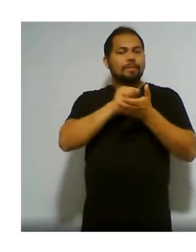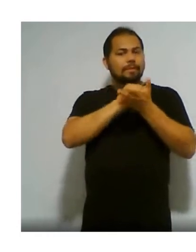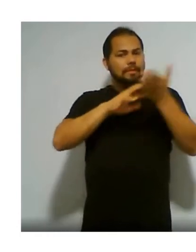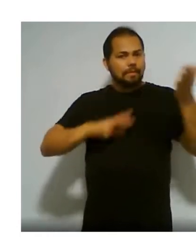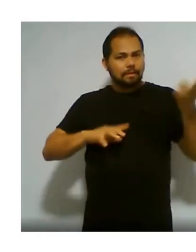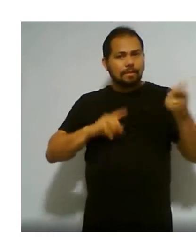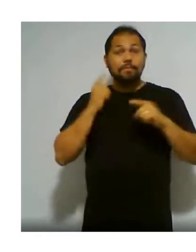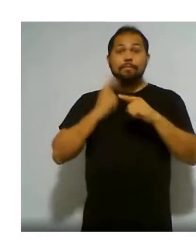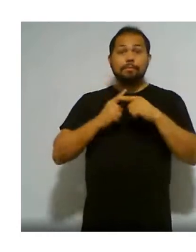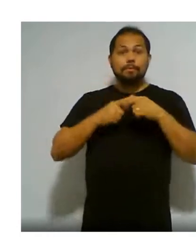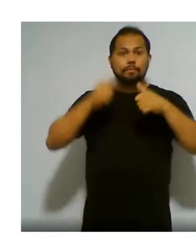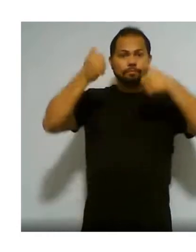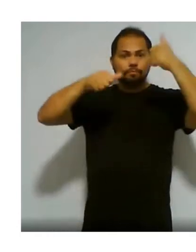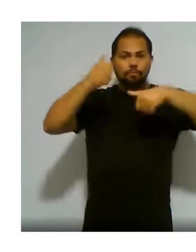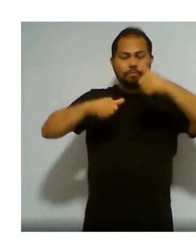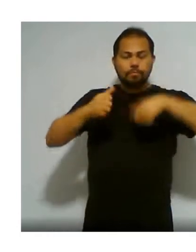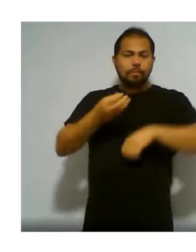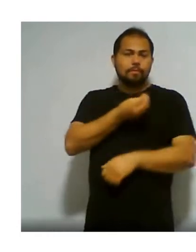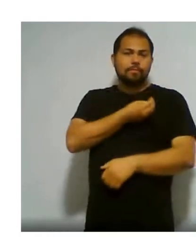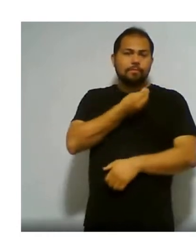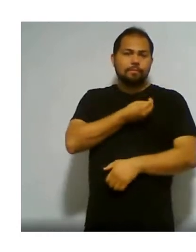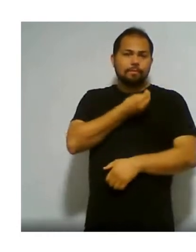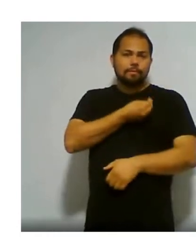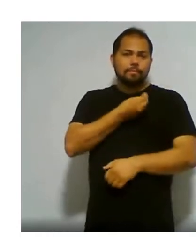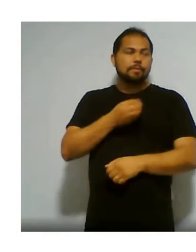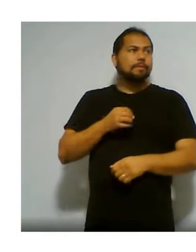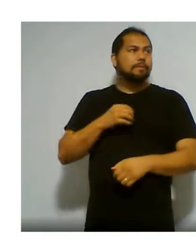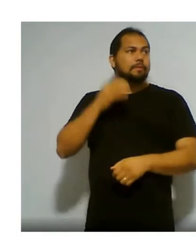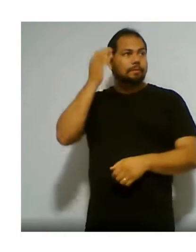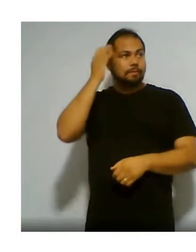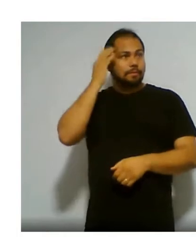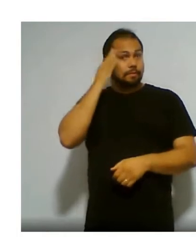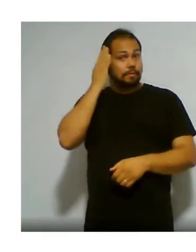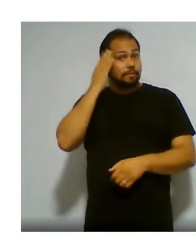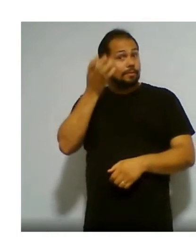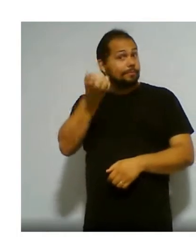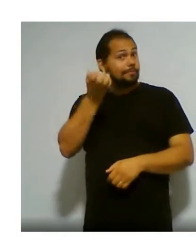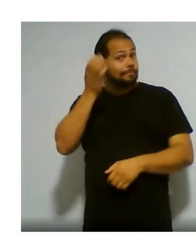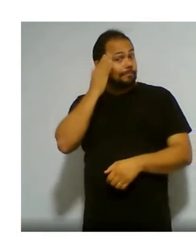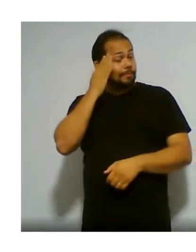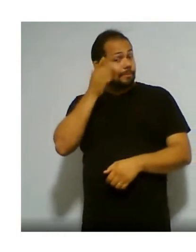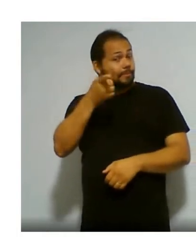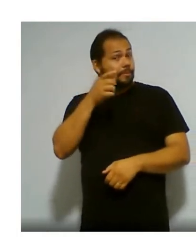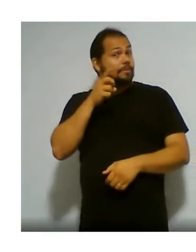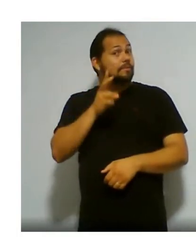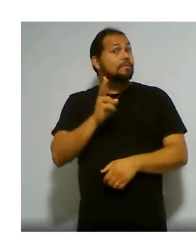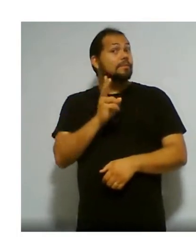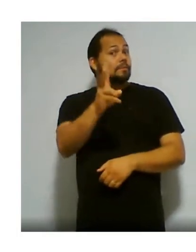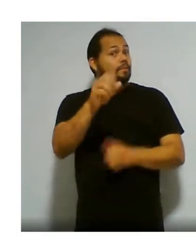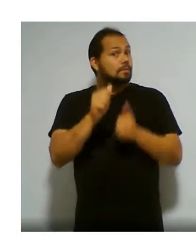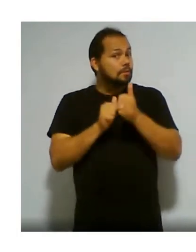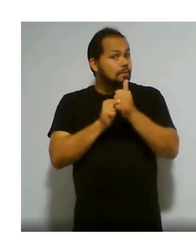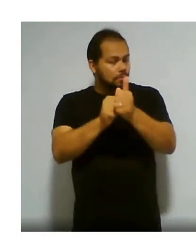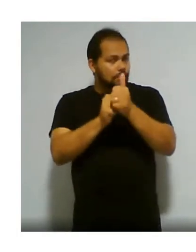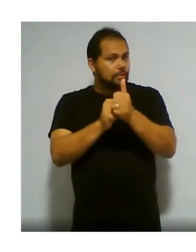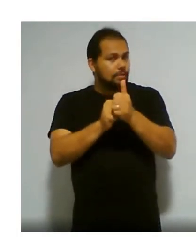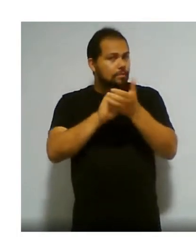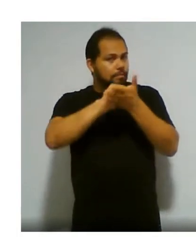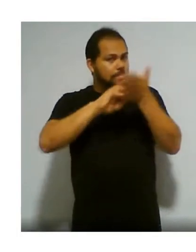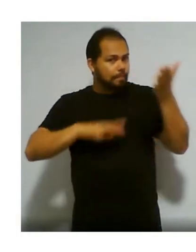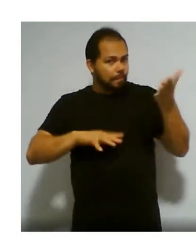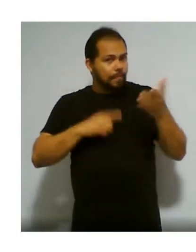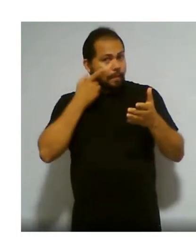de, de presença, né? Eu quero saber se vocês estão acompanhando ou não pela realização dessas tarefas. Então eu vou olhar quem mandou a